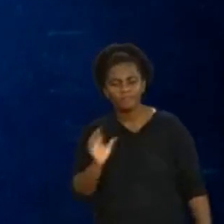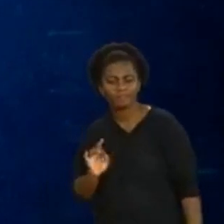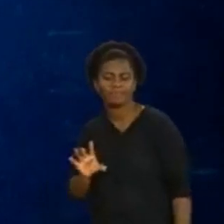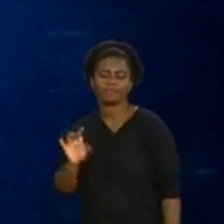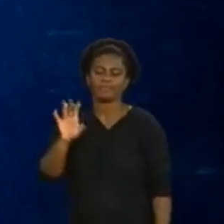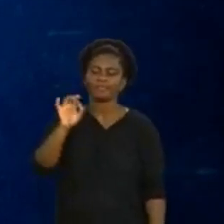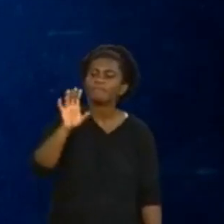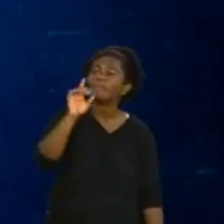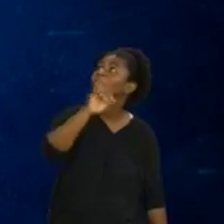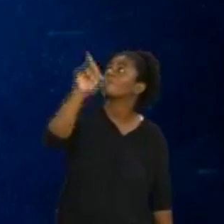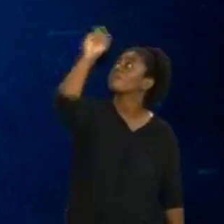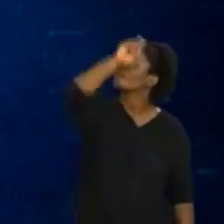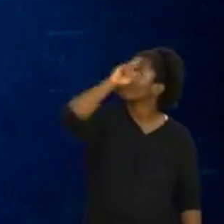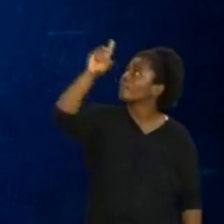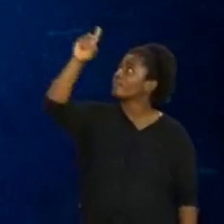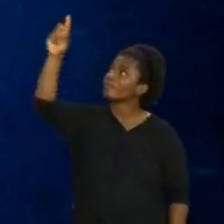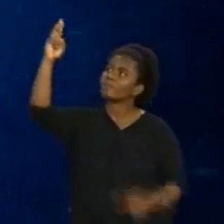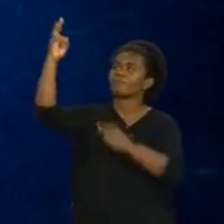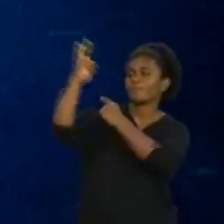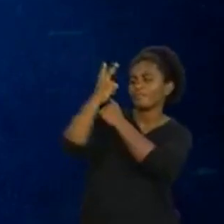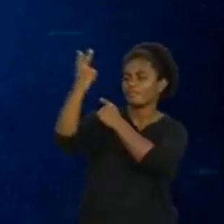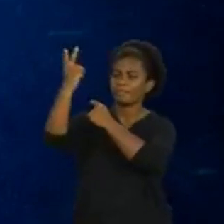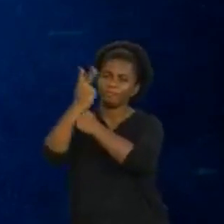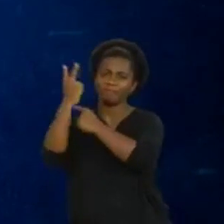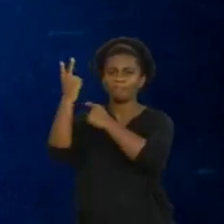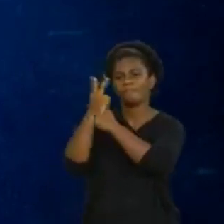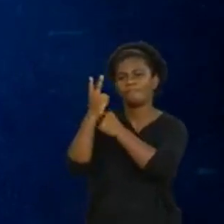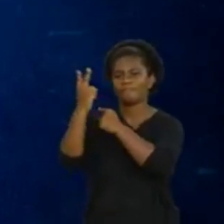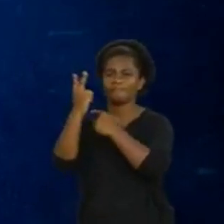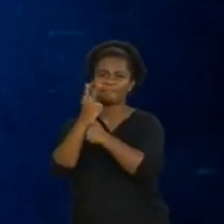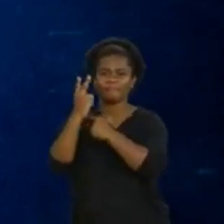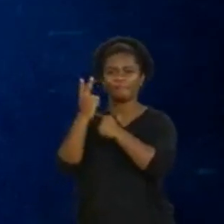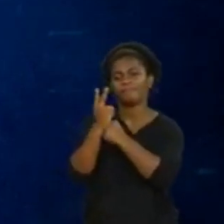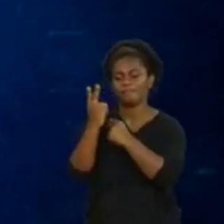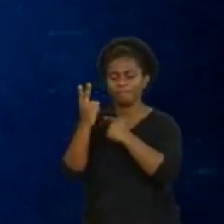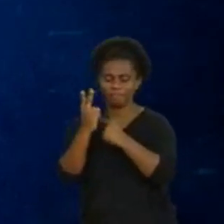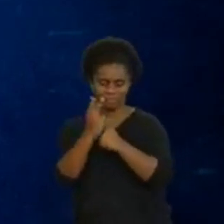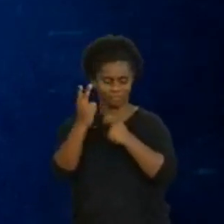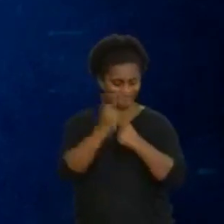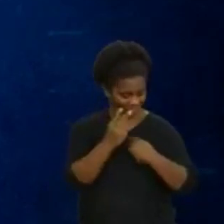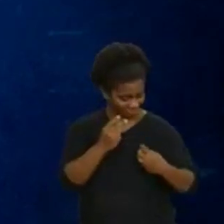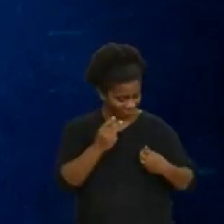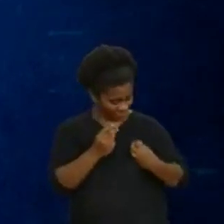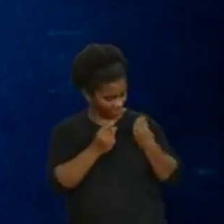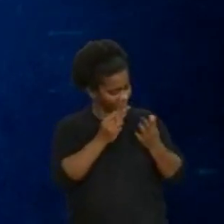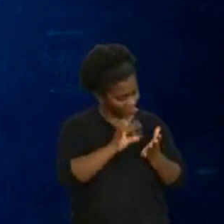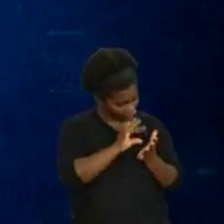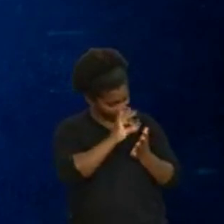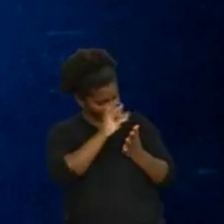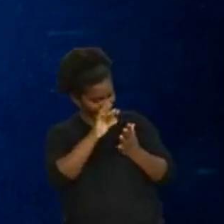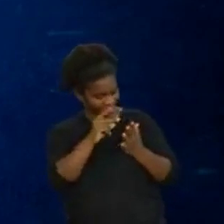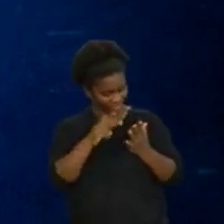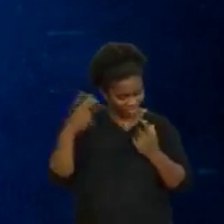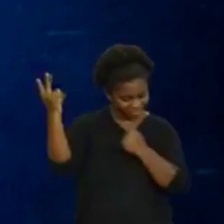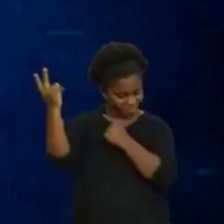sinta especial. Deus está cuidando de mim. Nos detalhes.